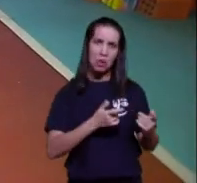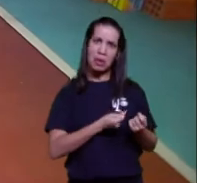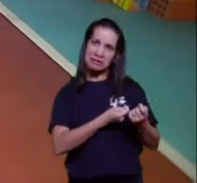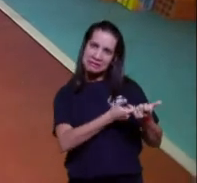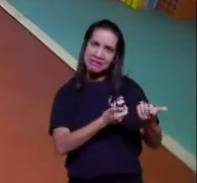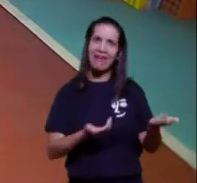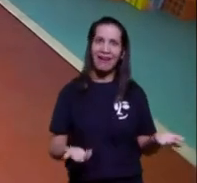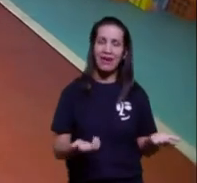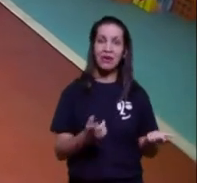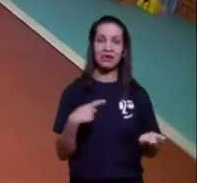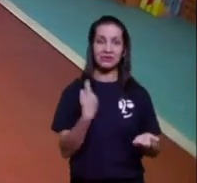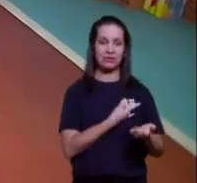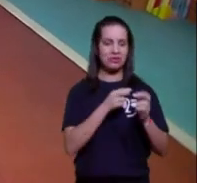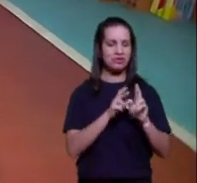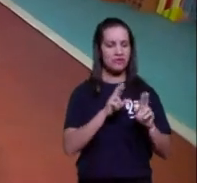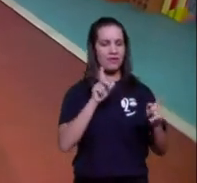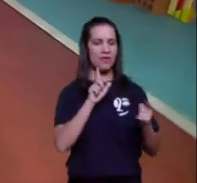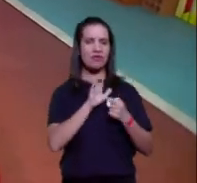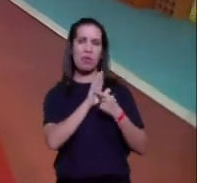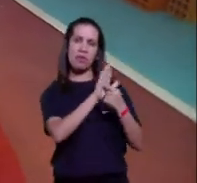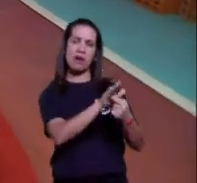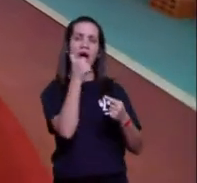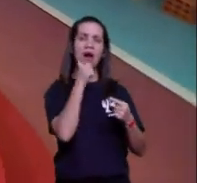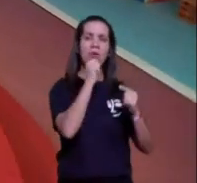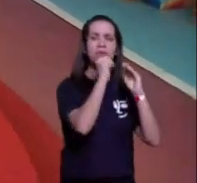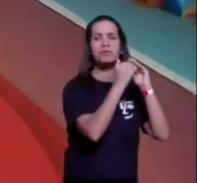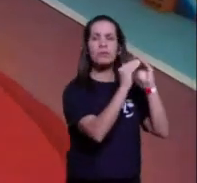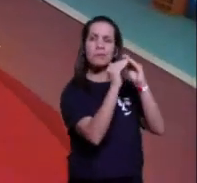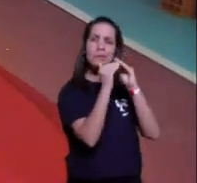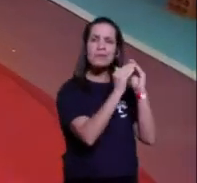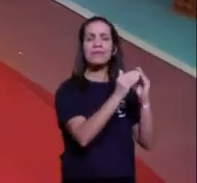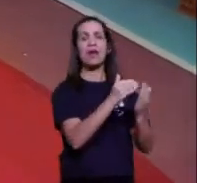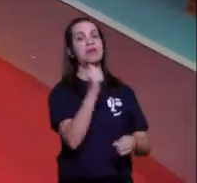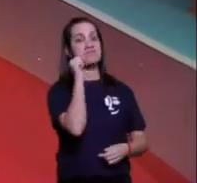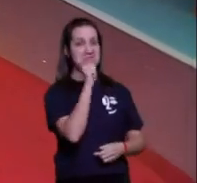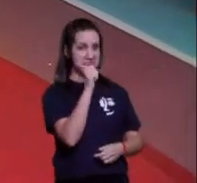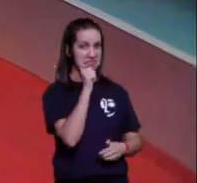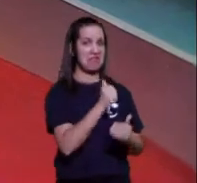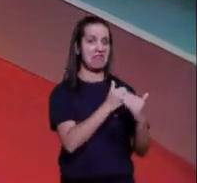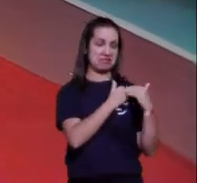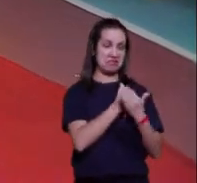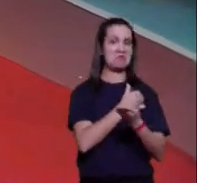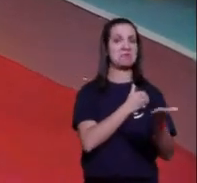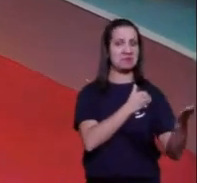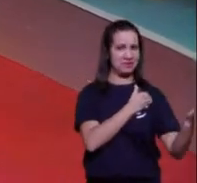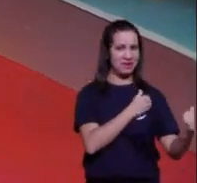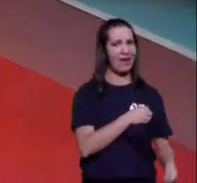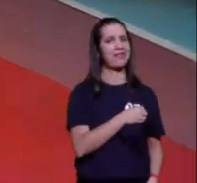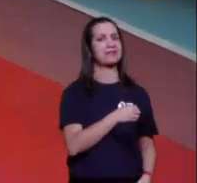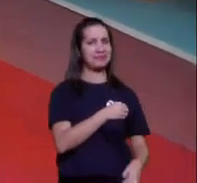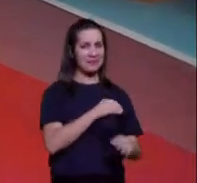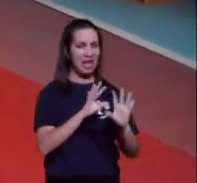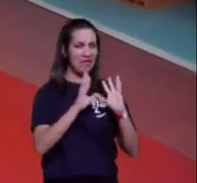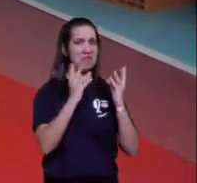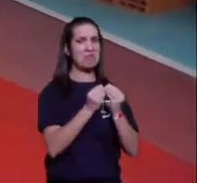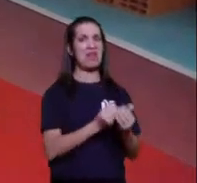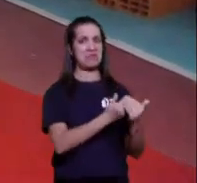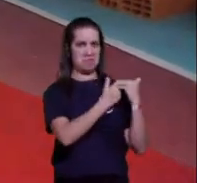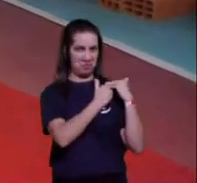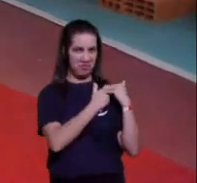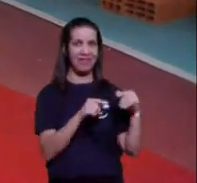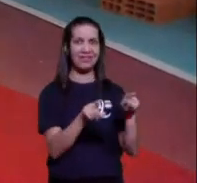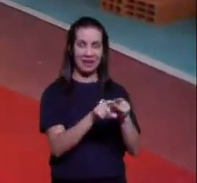bora fazer a diferença para essas mães da favela, essa mulherada de responsa que segura a onda da família inteira e